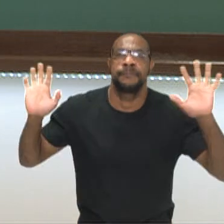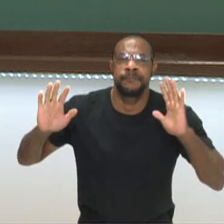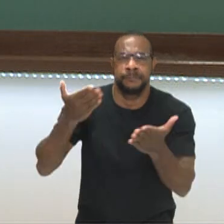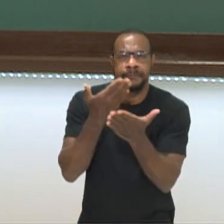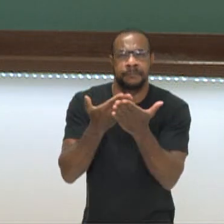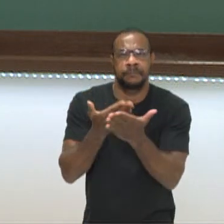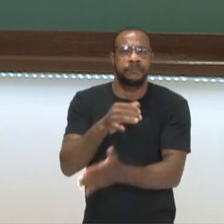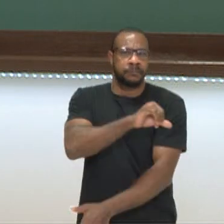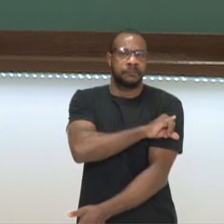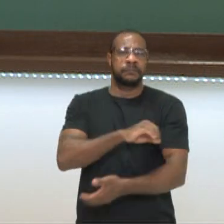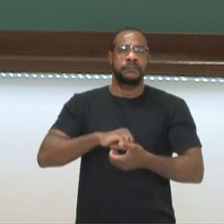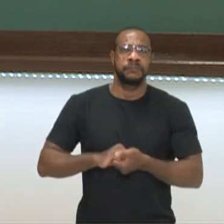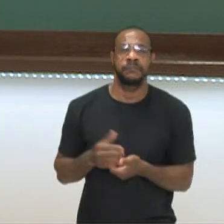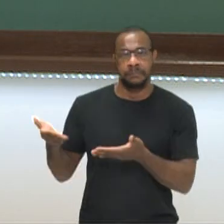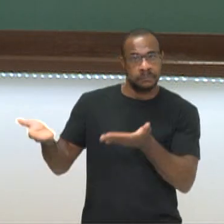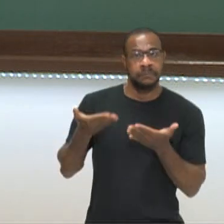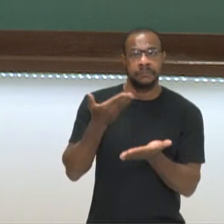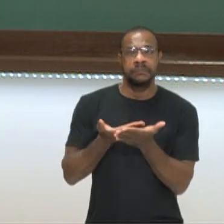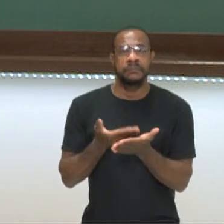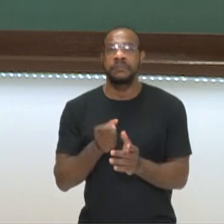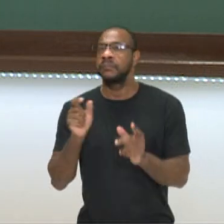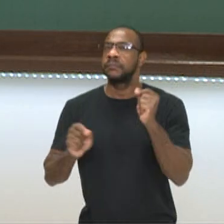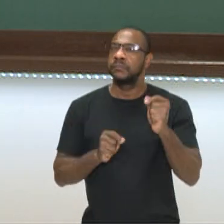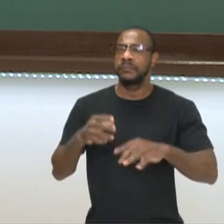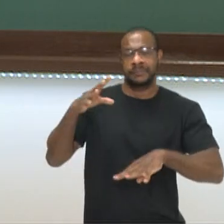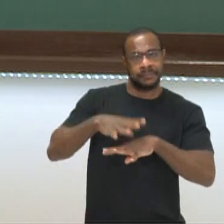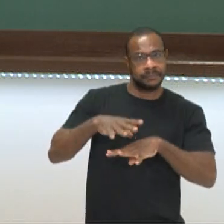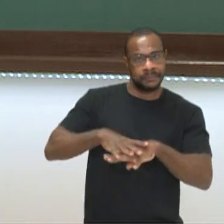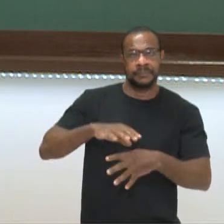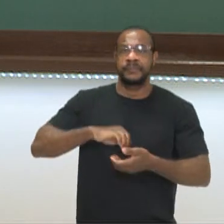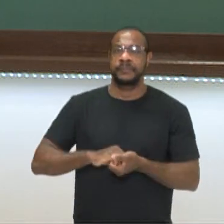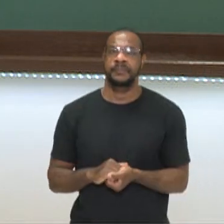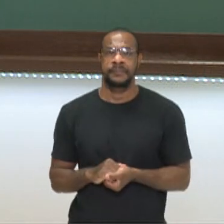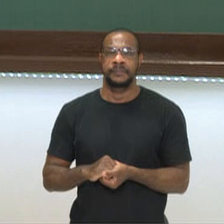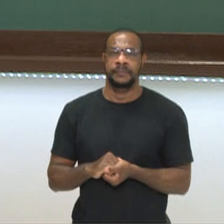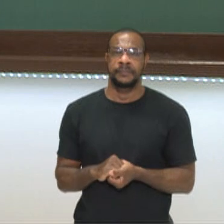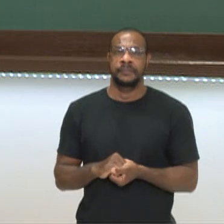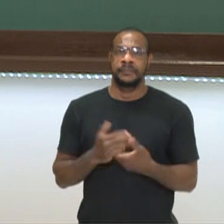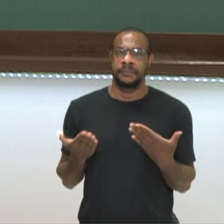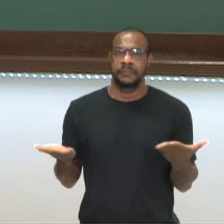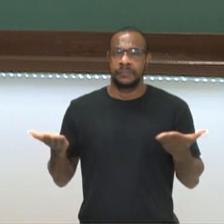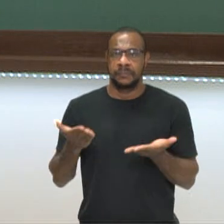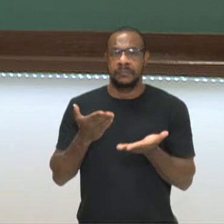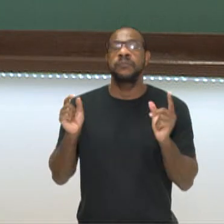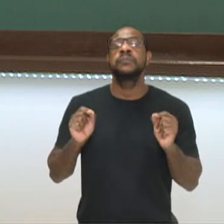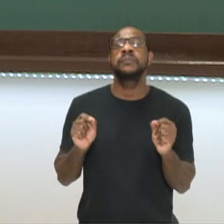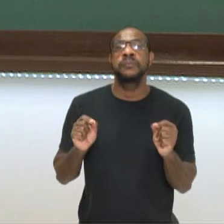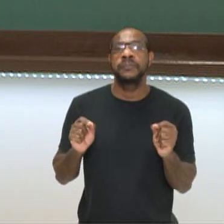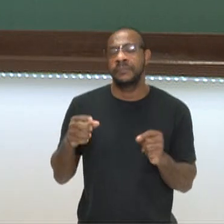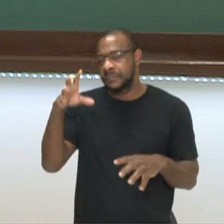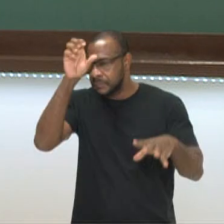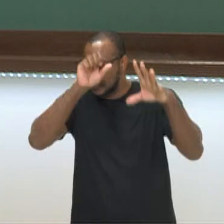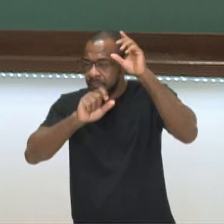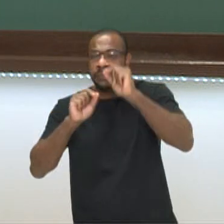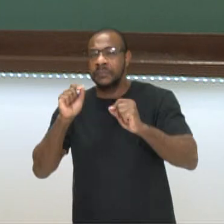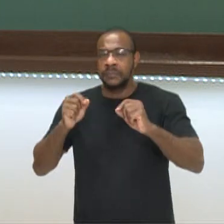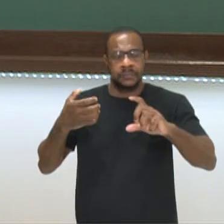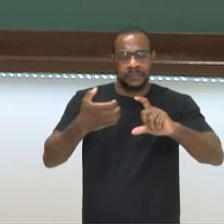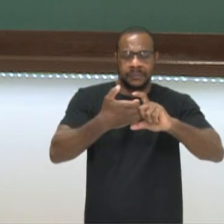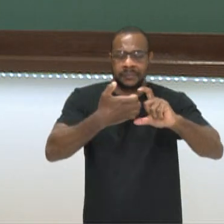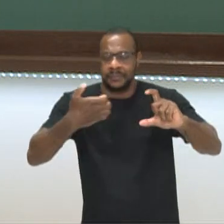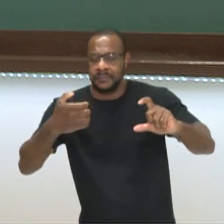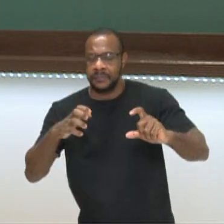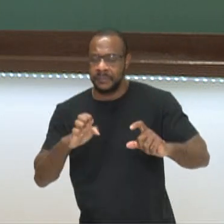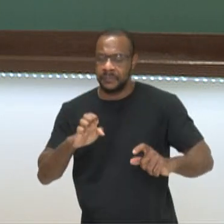Olá, estudantes do nono ano! Sejam bem-vindos a mais uma aula de matemática, onde estamos aprendendo equação do